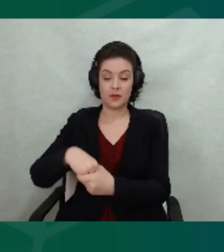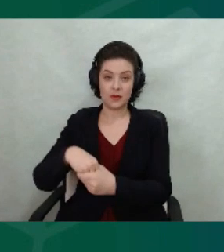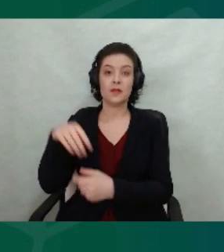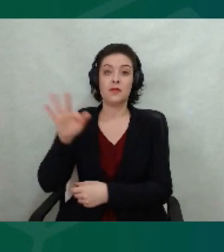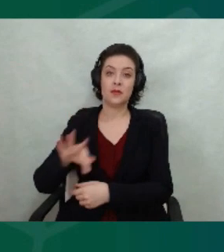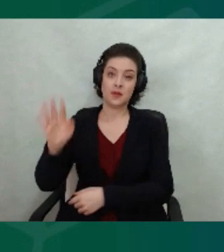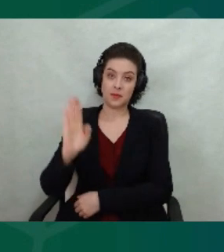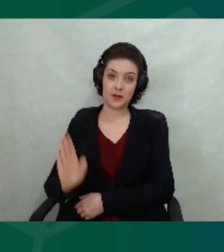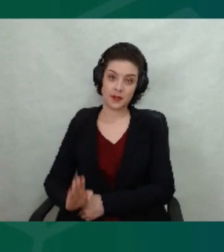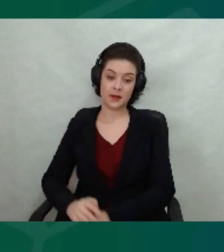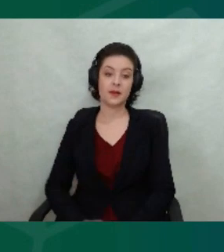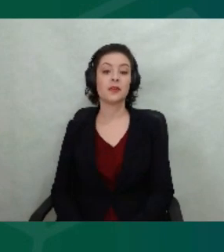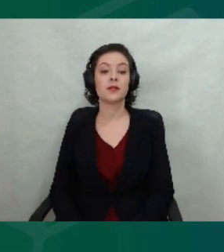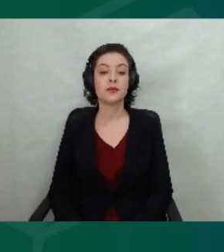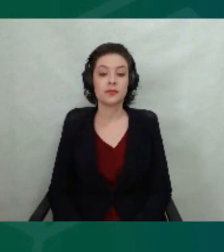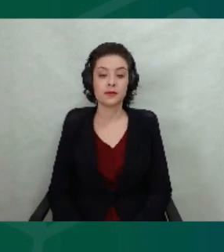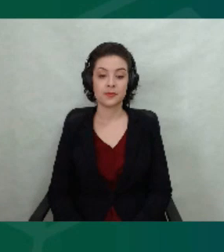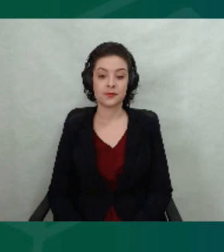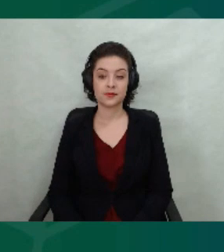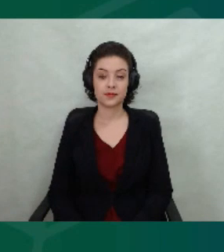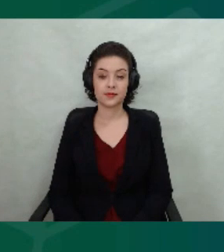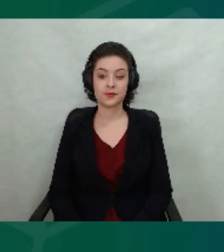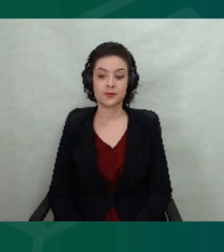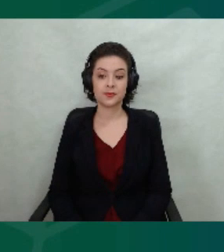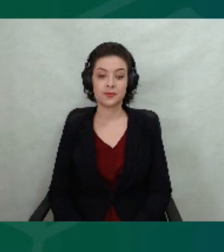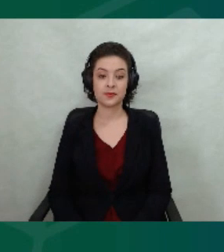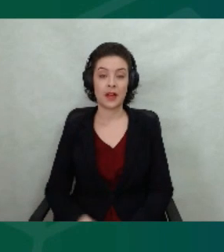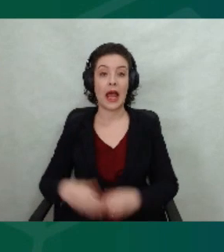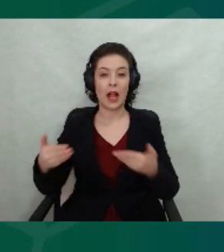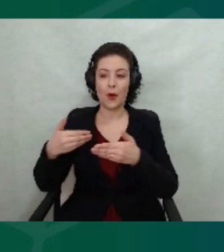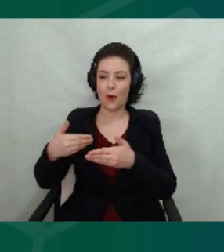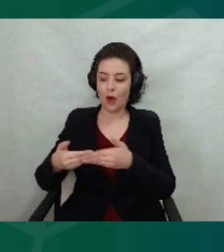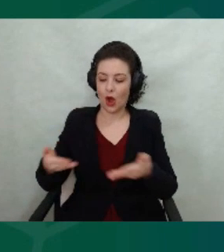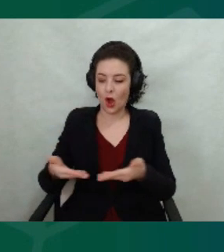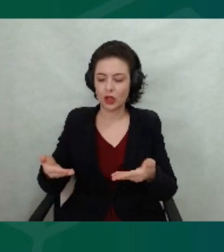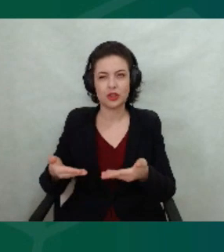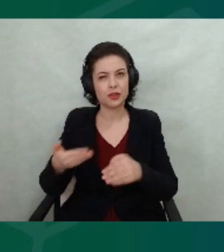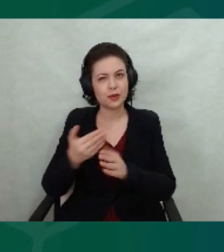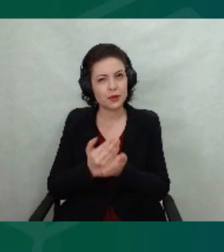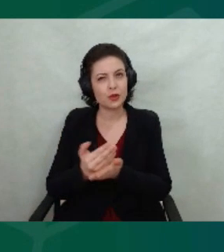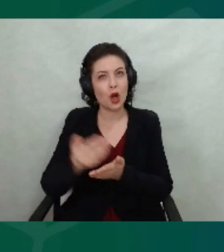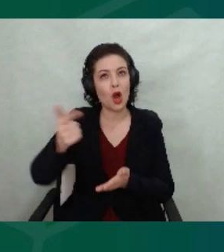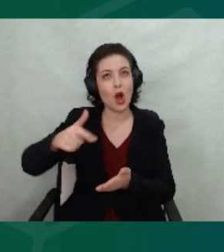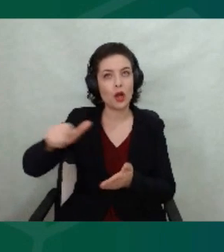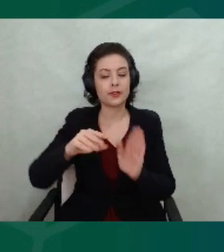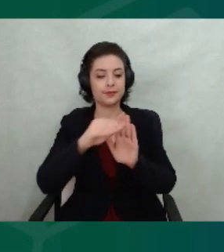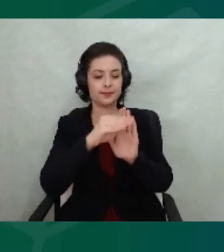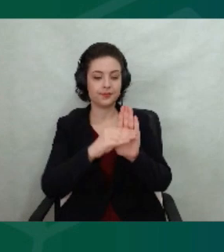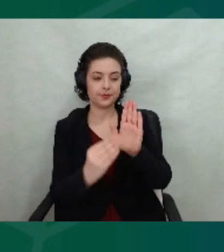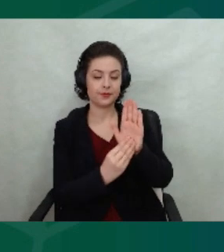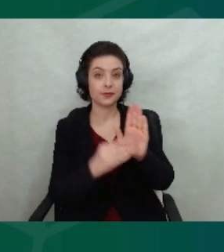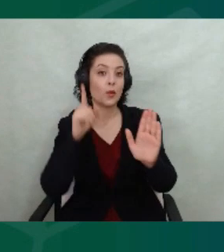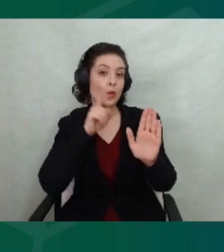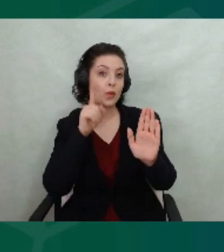Brasil. Né? Agora, recentemente, hoje, entra uma outra vacina dos Estados Unidos, fase 3, e